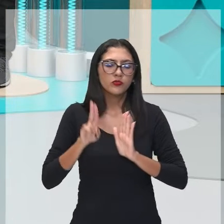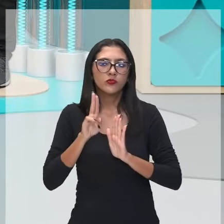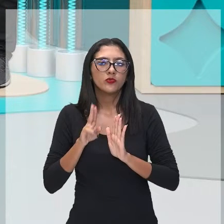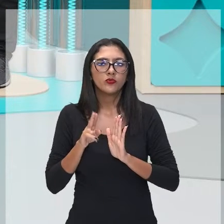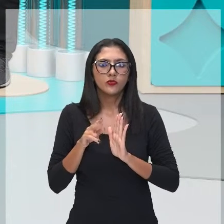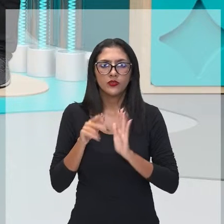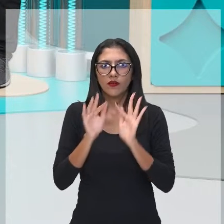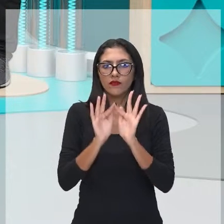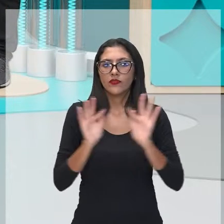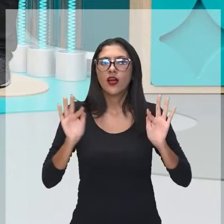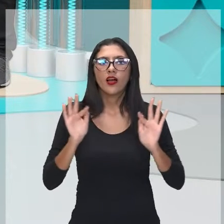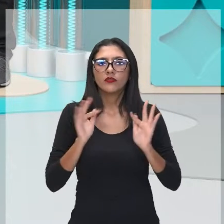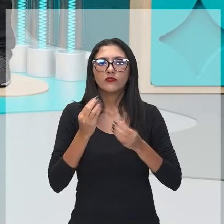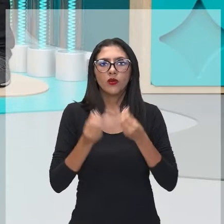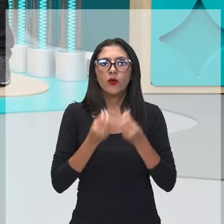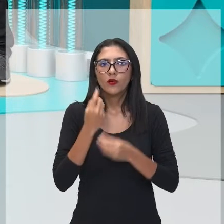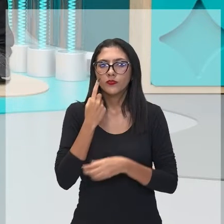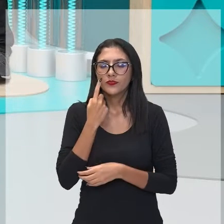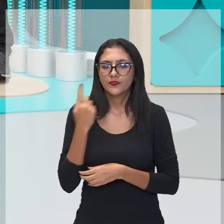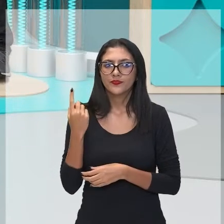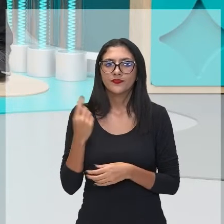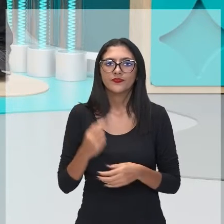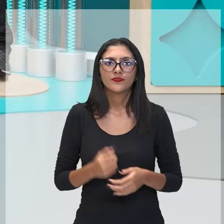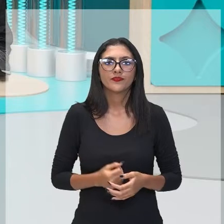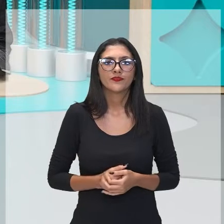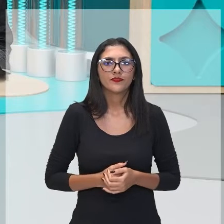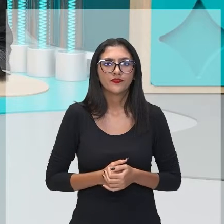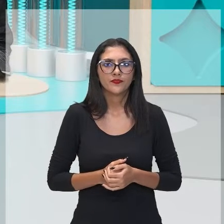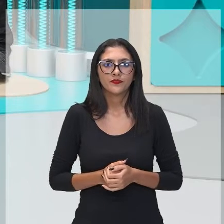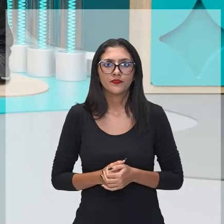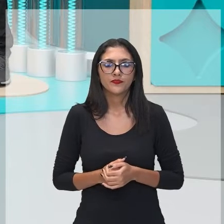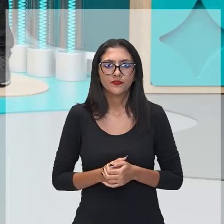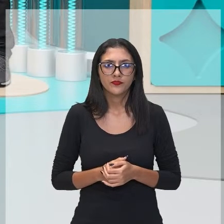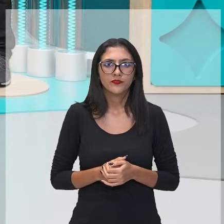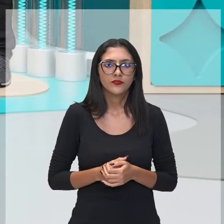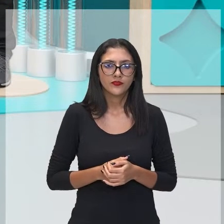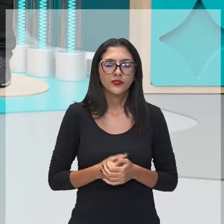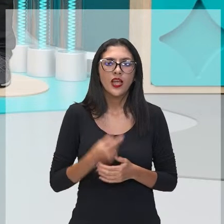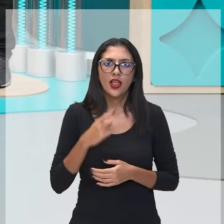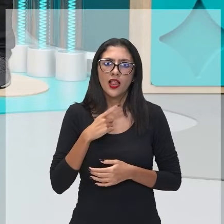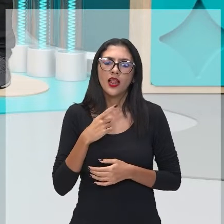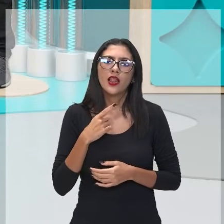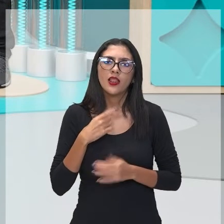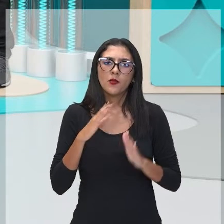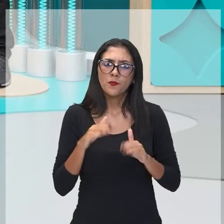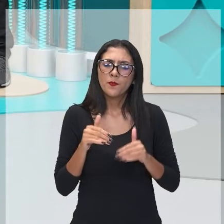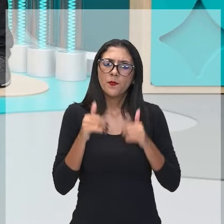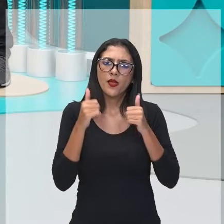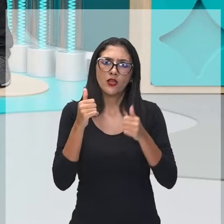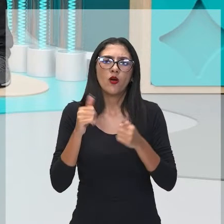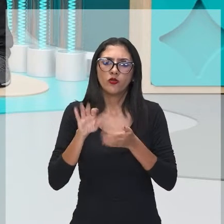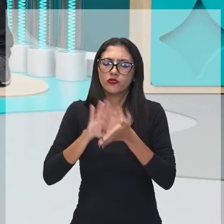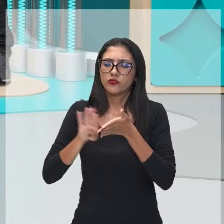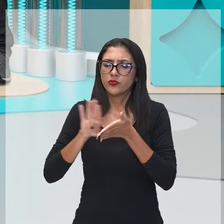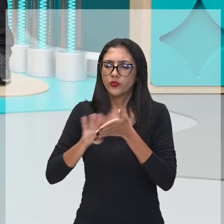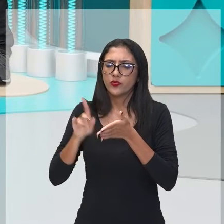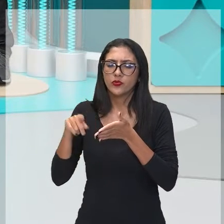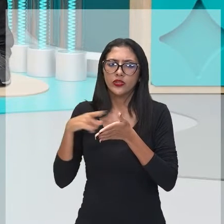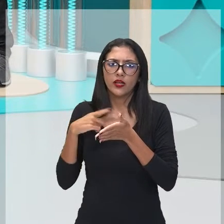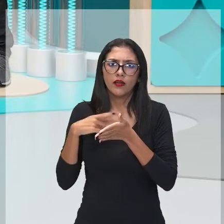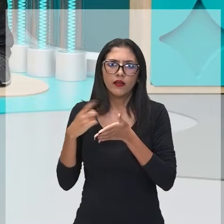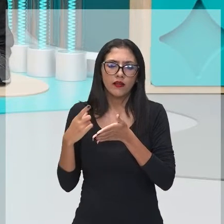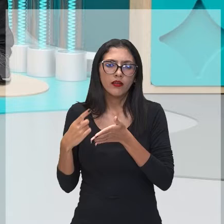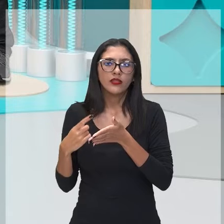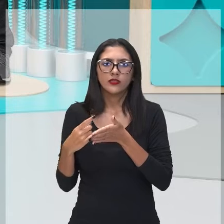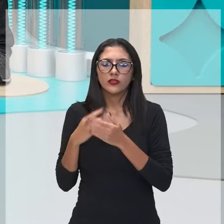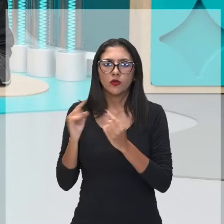declarativas, como essa daqui, colocando aqui para vocês. Olha só. Melhor é excluir a presunção legal absoluta, certo? Olha só, faz